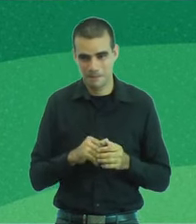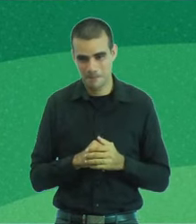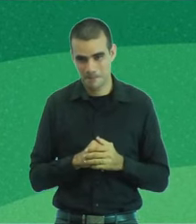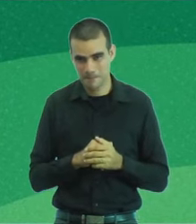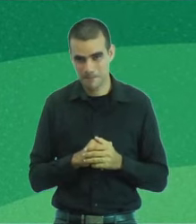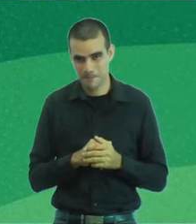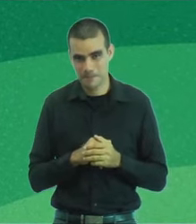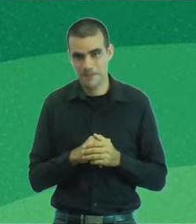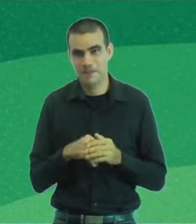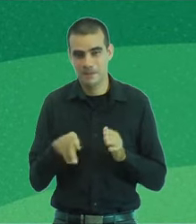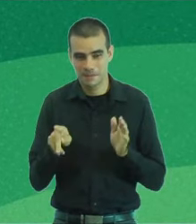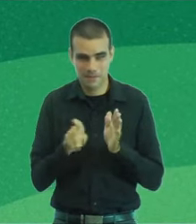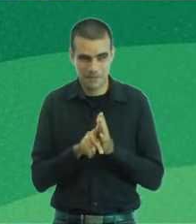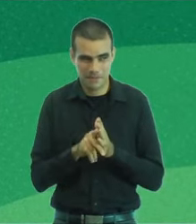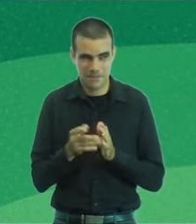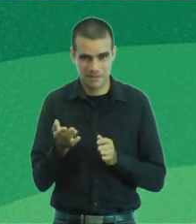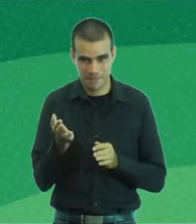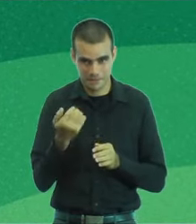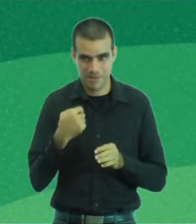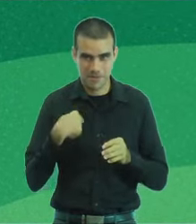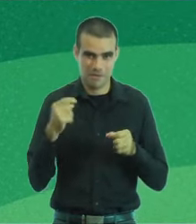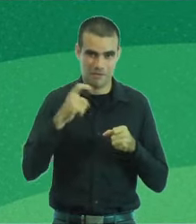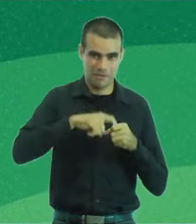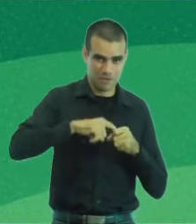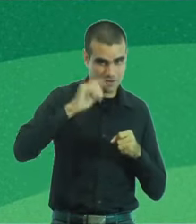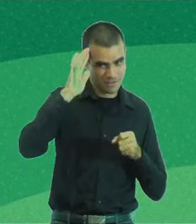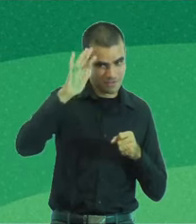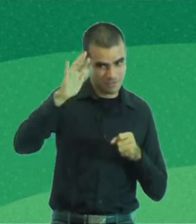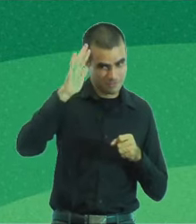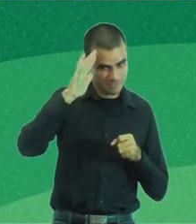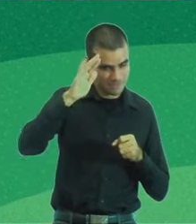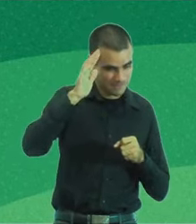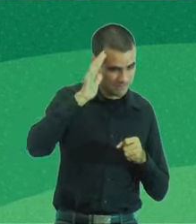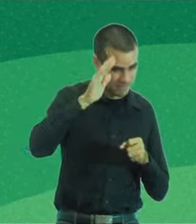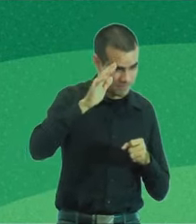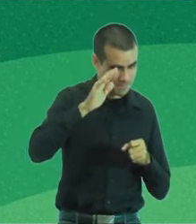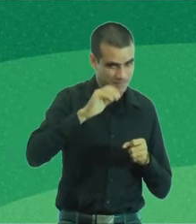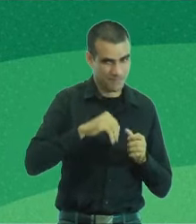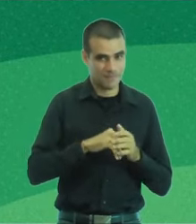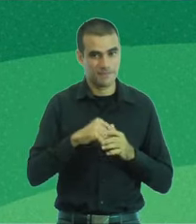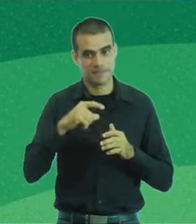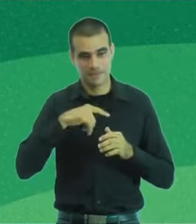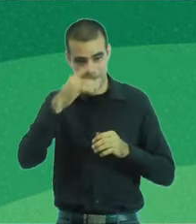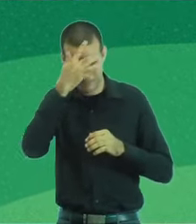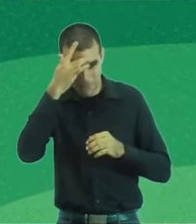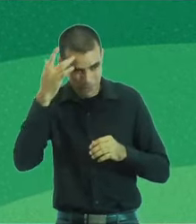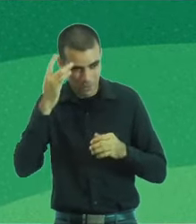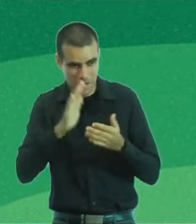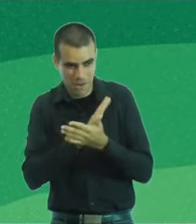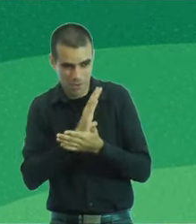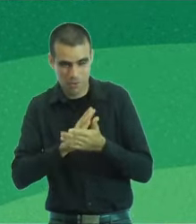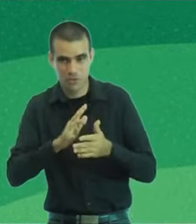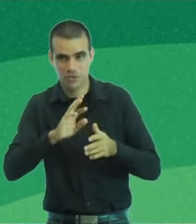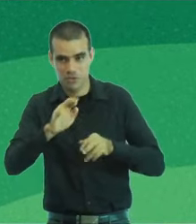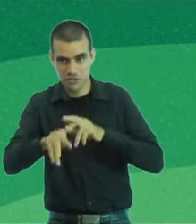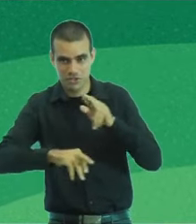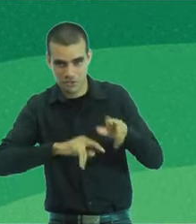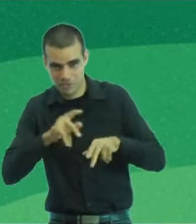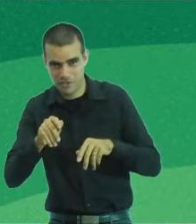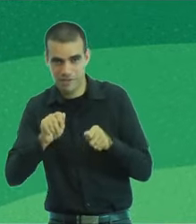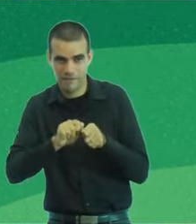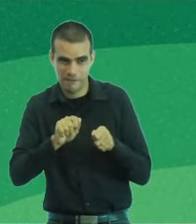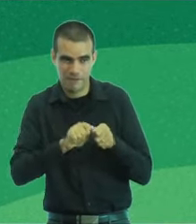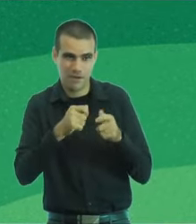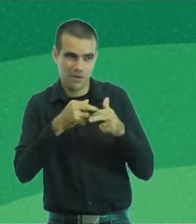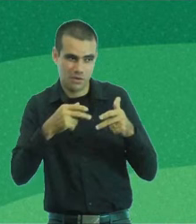faz parte vem cá vou voltar para casa pensando nisso sabe dançando que existem pessoas que são diferentes de mim que fazem coisas que são tão